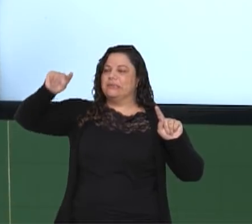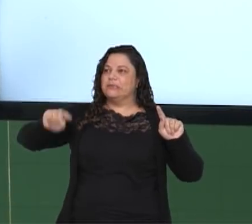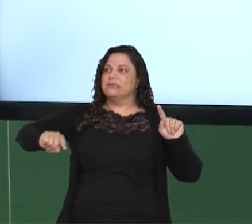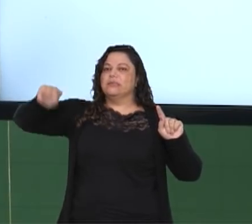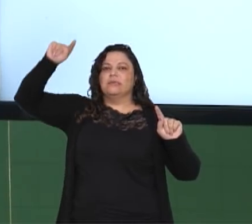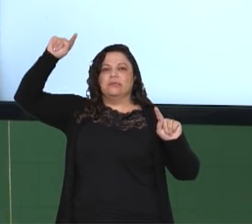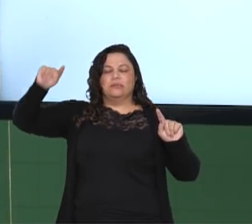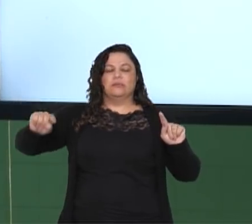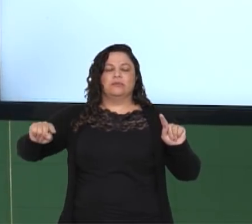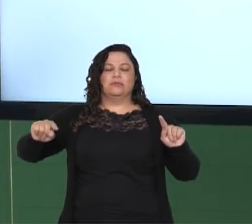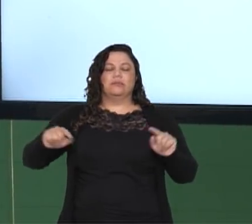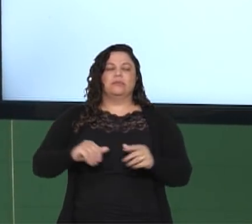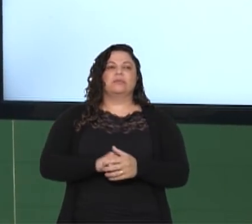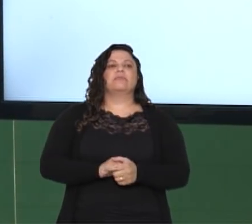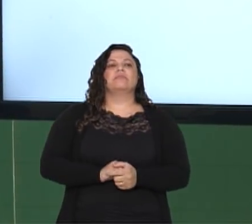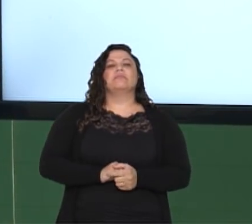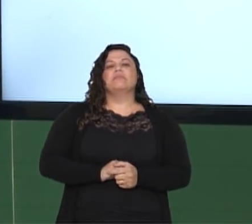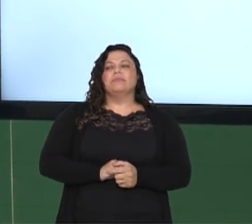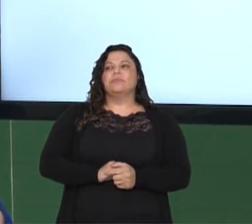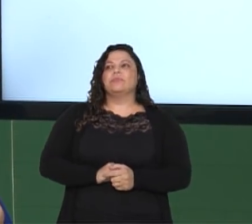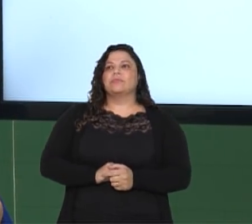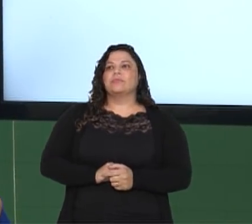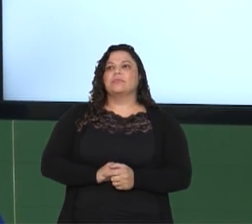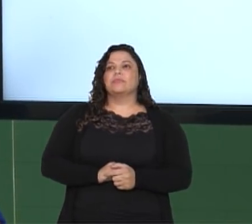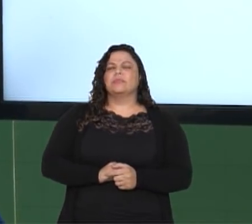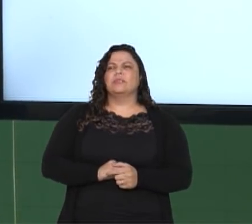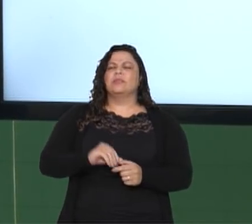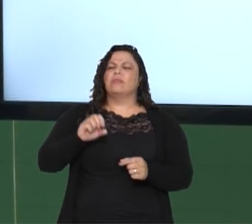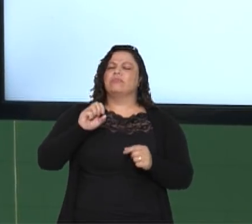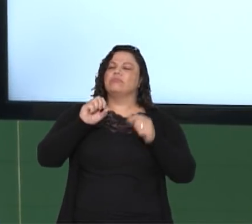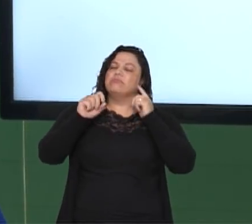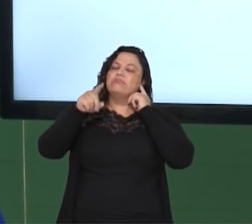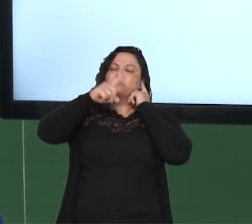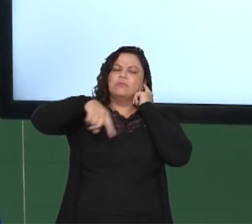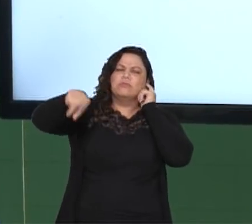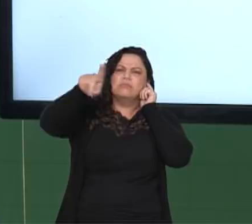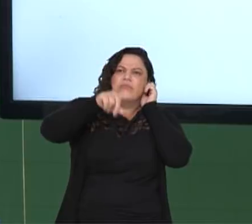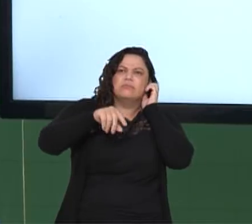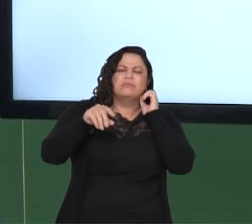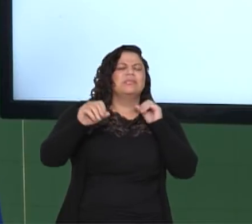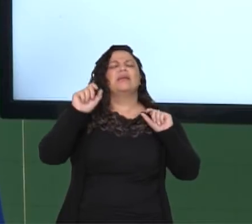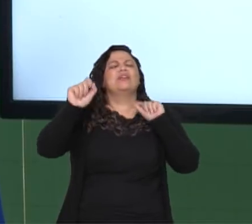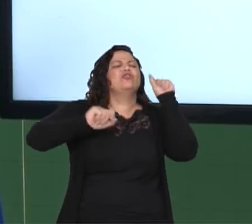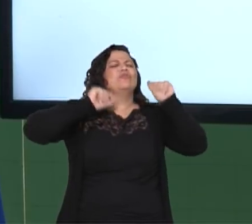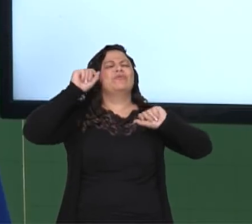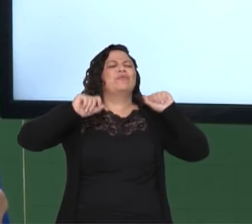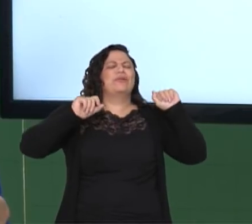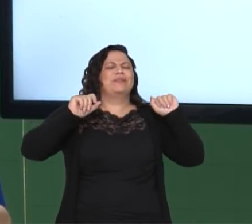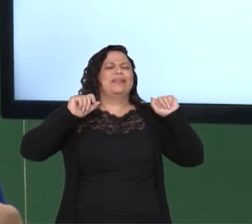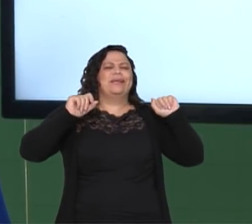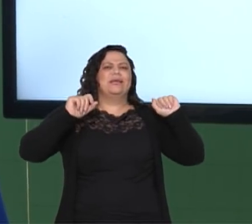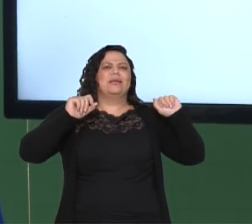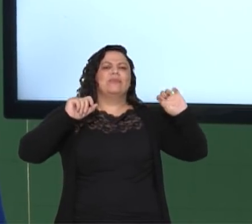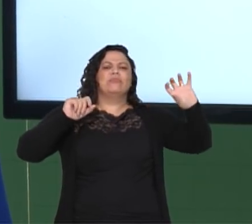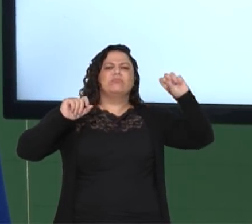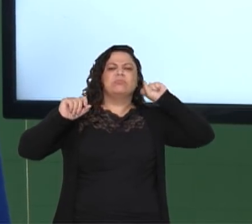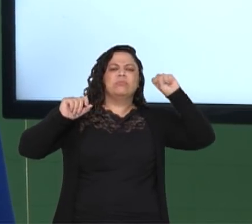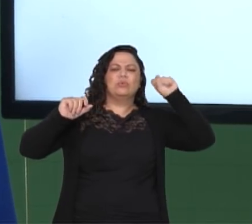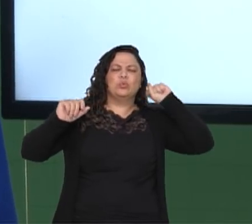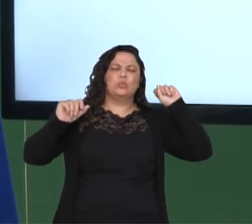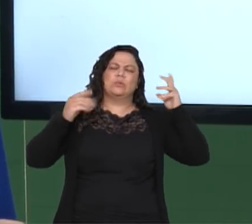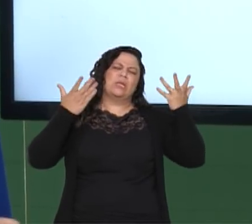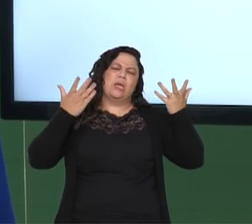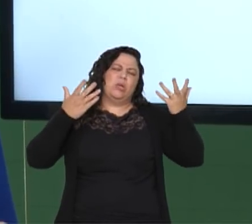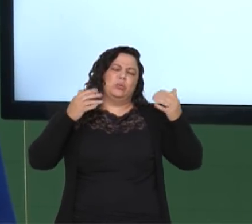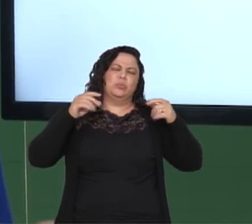a amplitude. Então assim, quando você estiver escutando no seu celular, digamos assim, a música meio alta e alguém